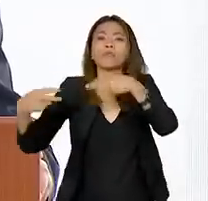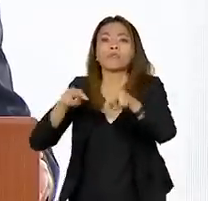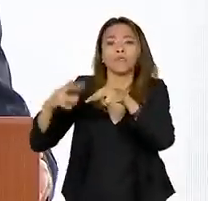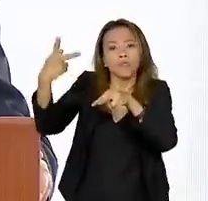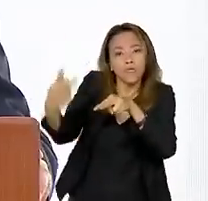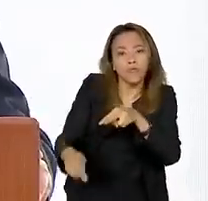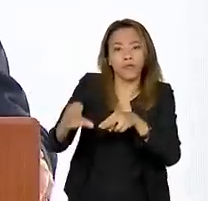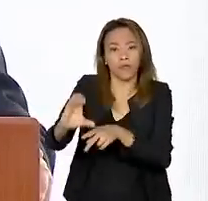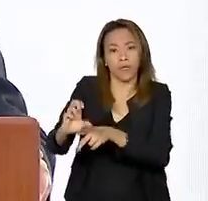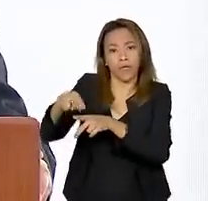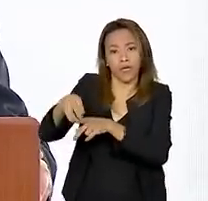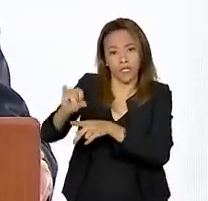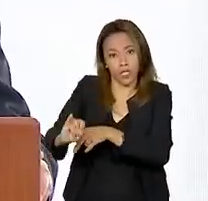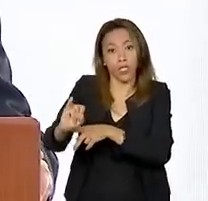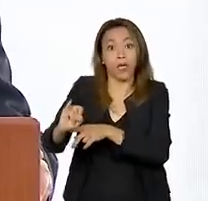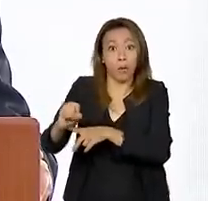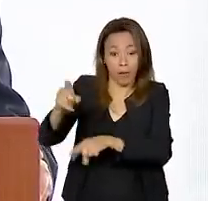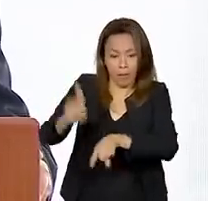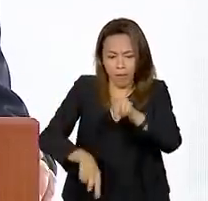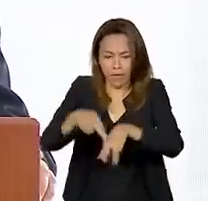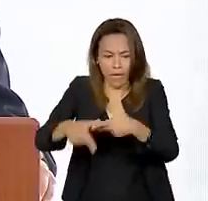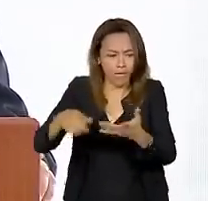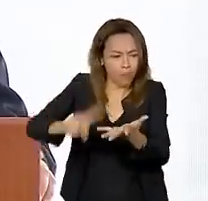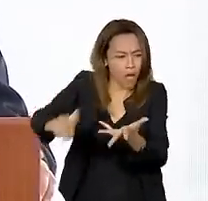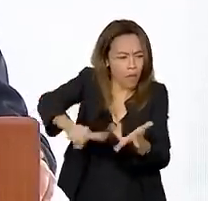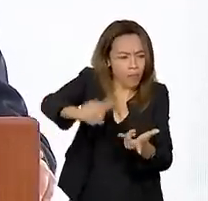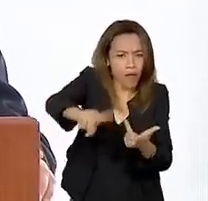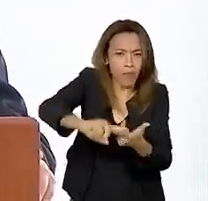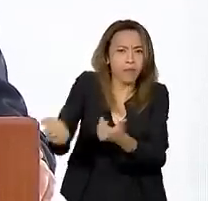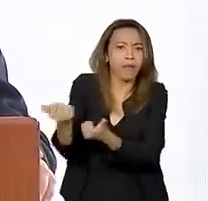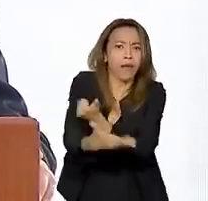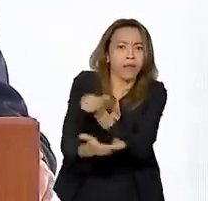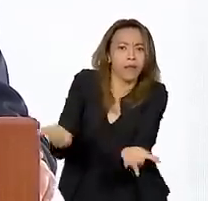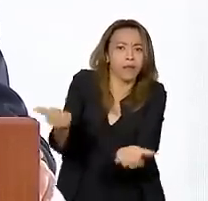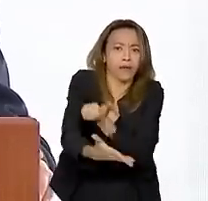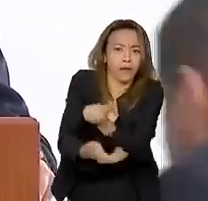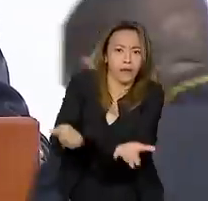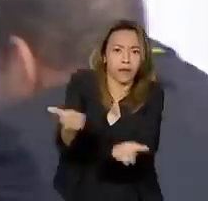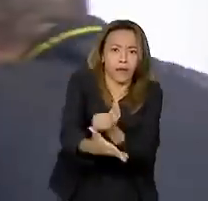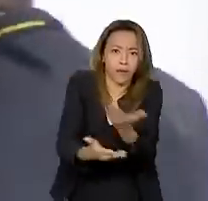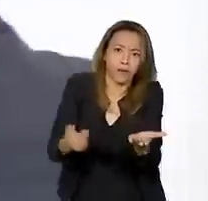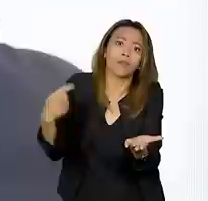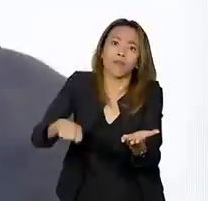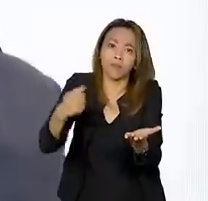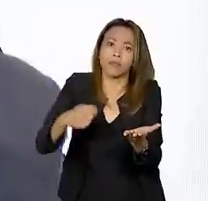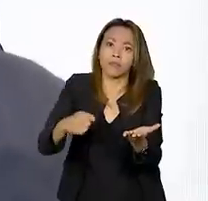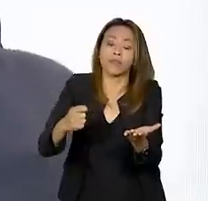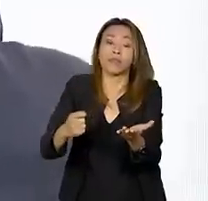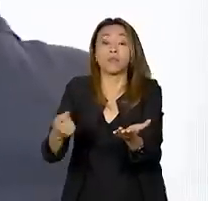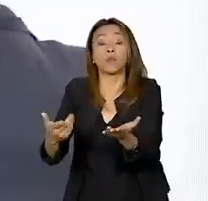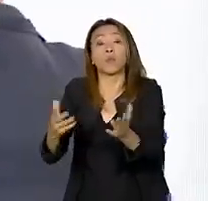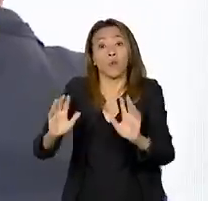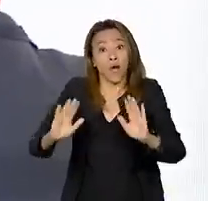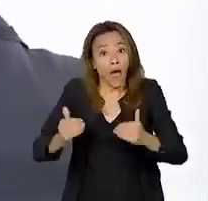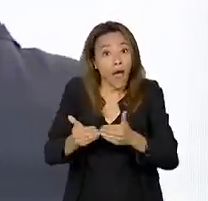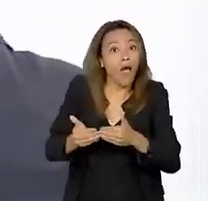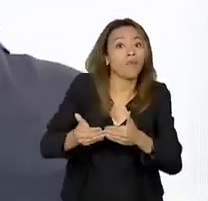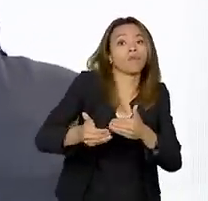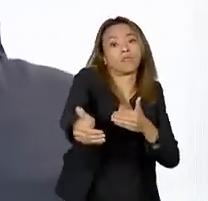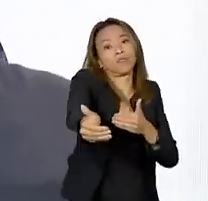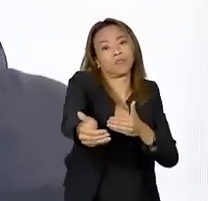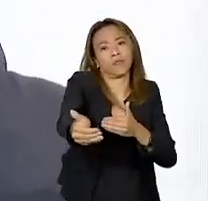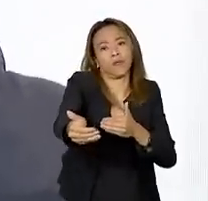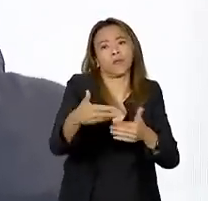as respostas e as entregas necessárias para o desenvolvimento da indústria nesse país que está precisando realmente recuperar um tempo perdido. Não que ela não tenha